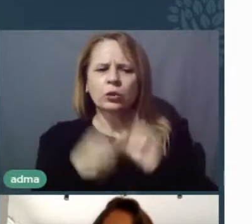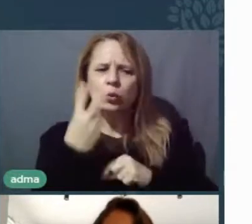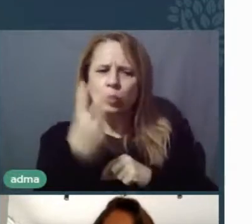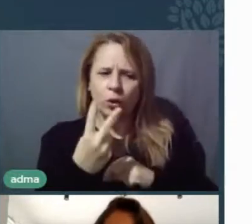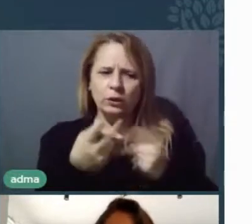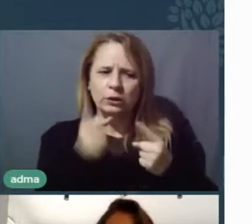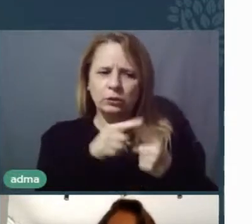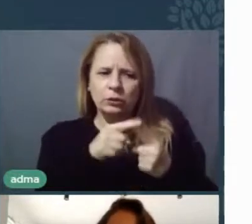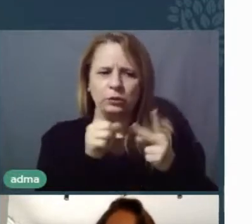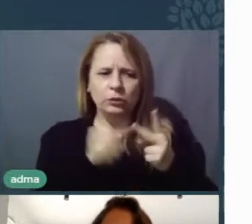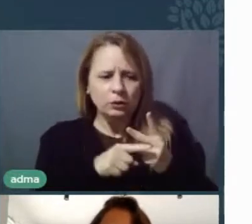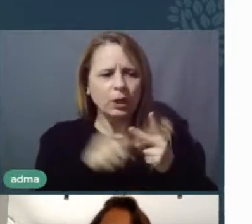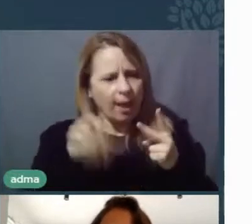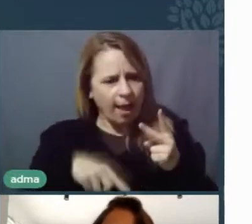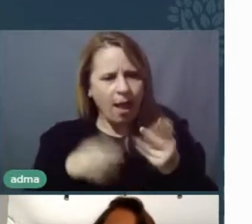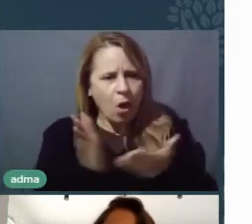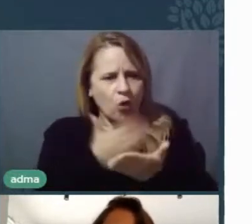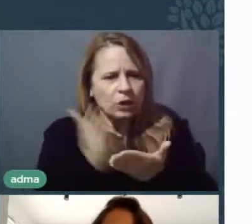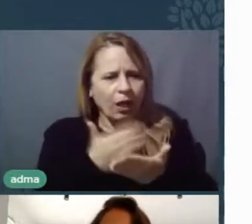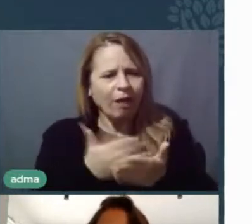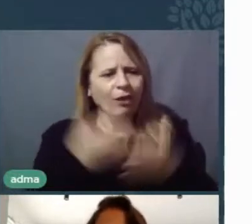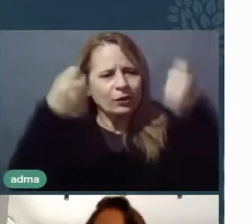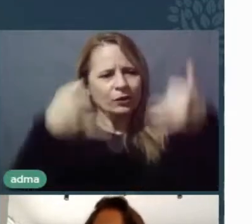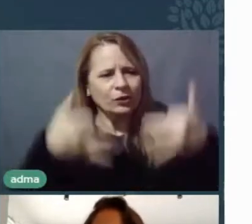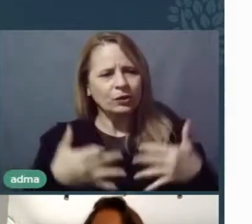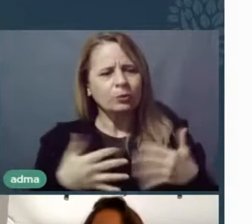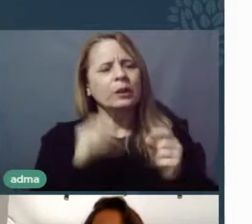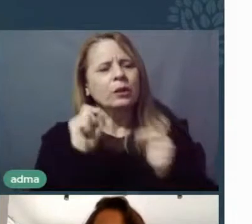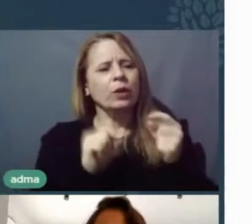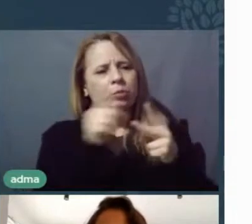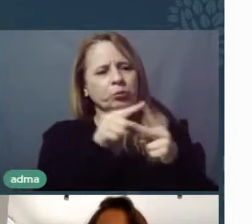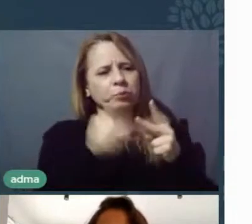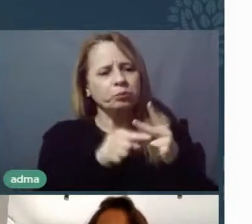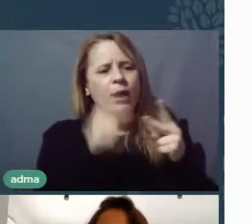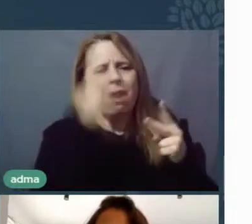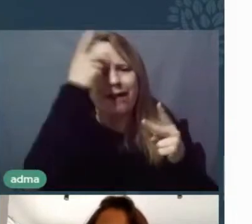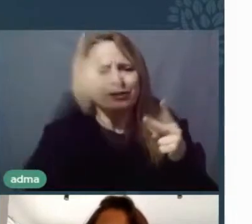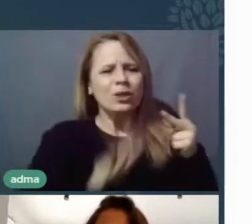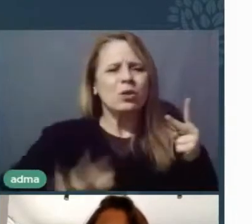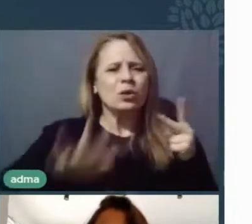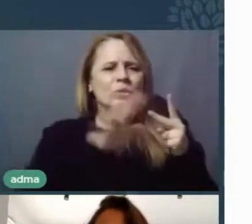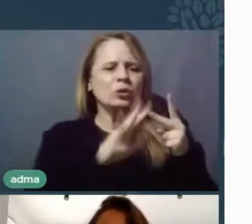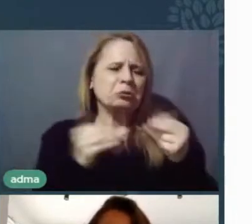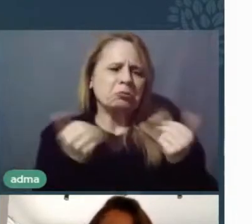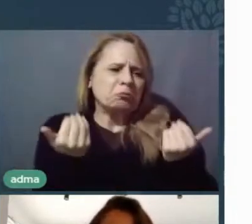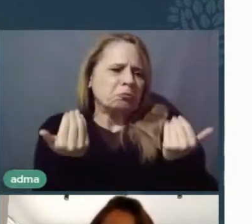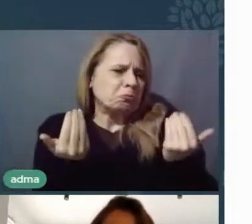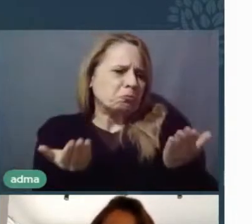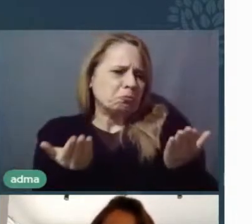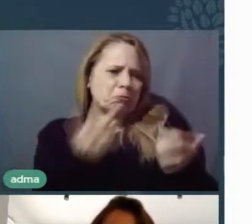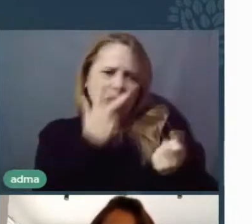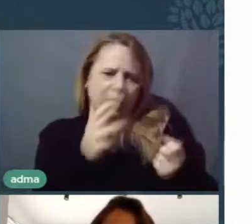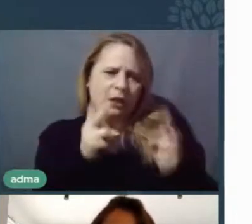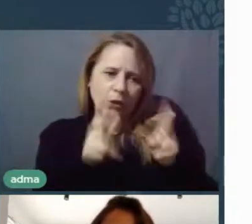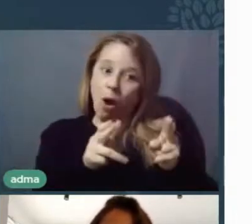bem claros na literatura, mas que, às vezes, para a população de maneira geral, elas são sinônimos, mas de fato não